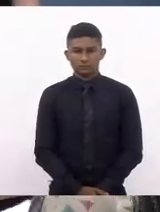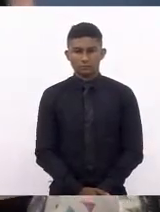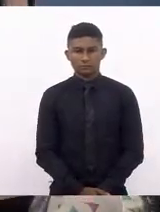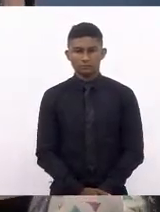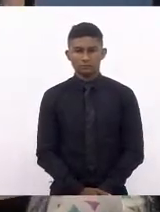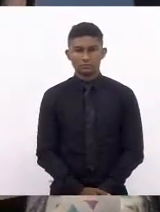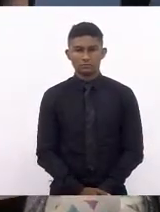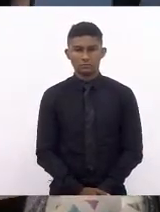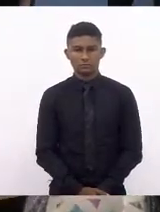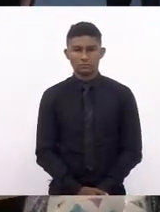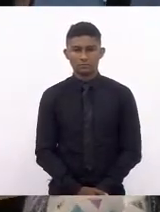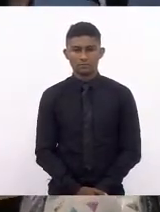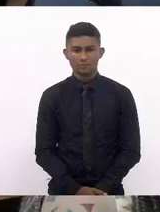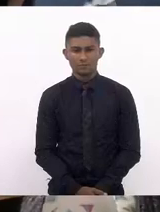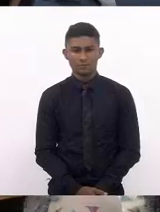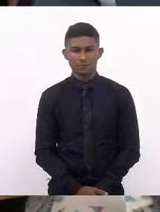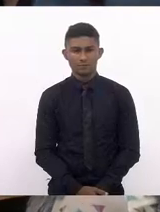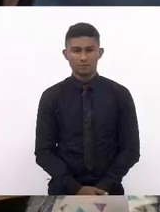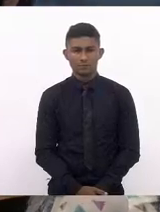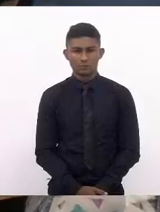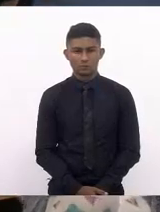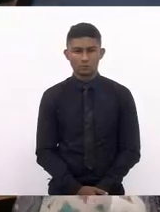E aí